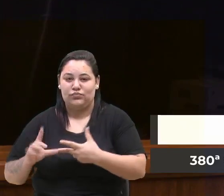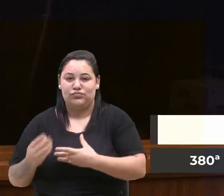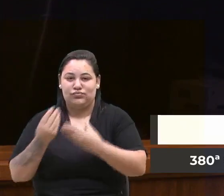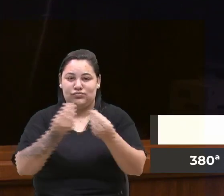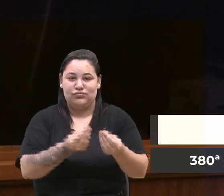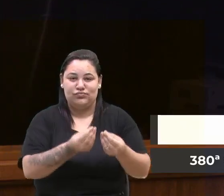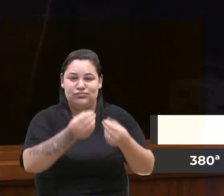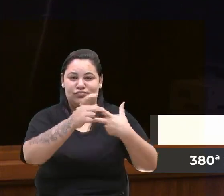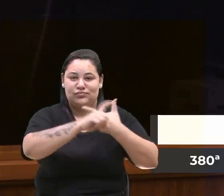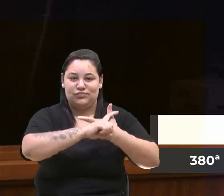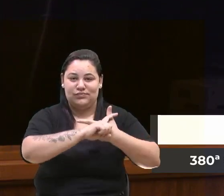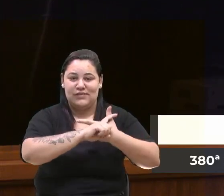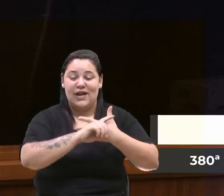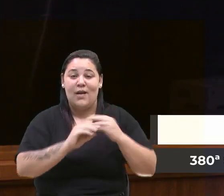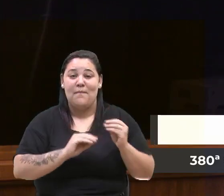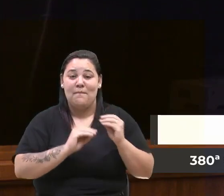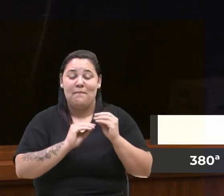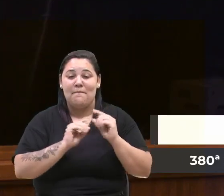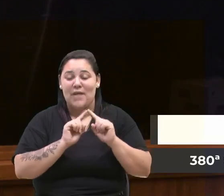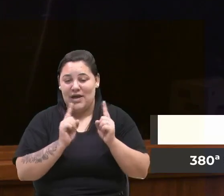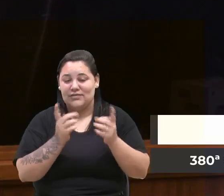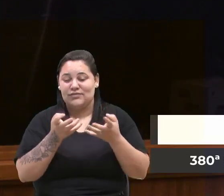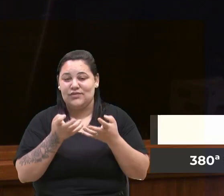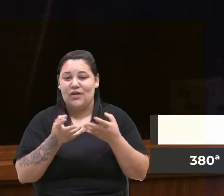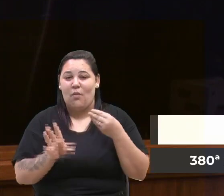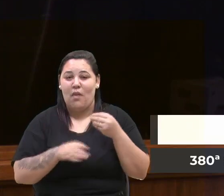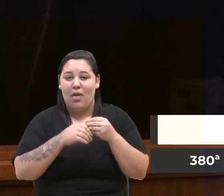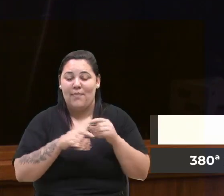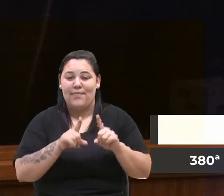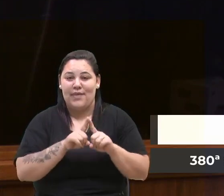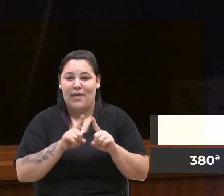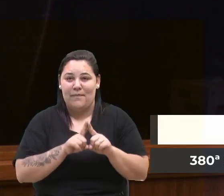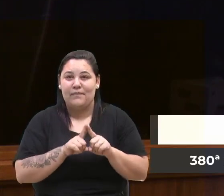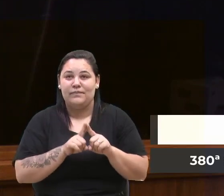eu gostaria de falar que nós